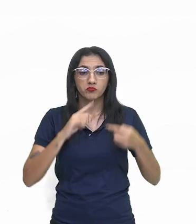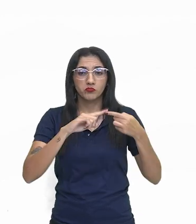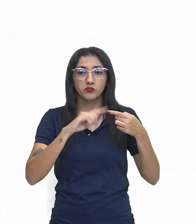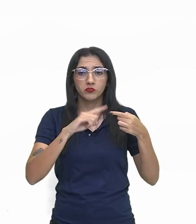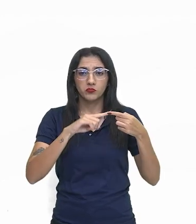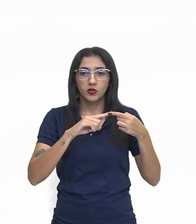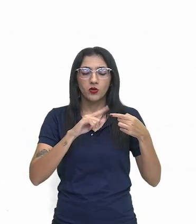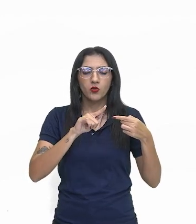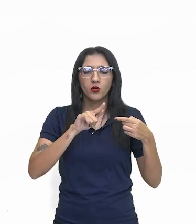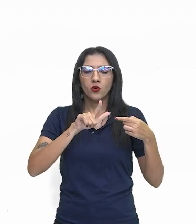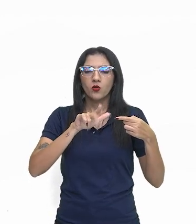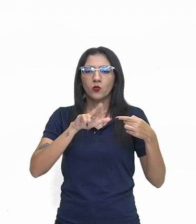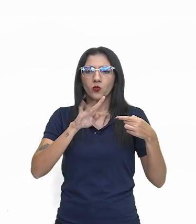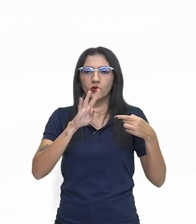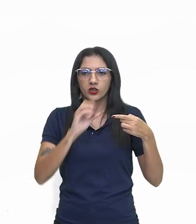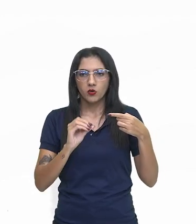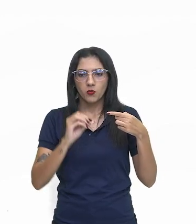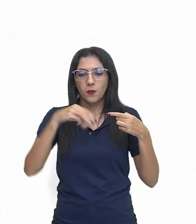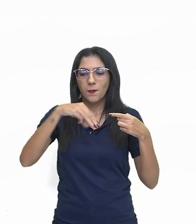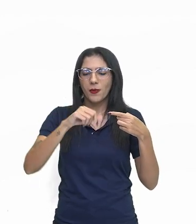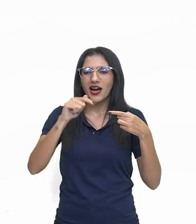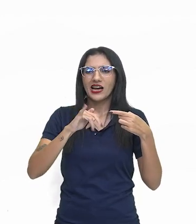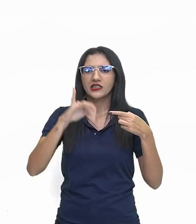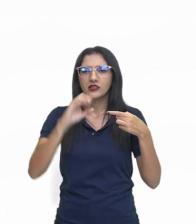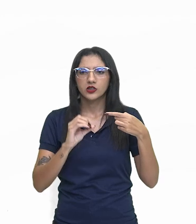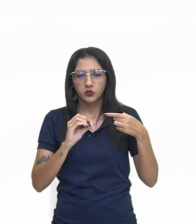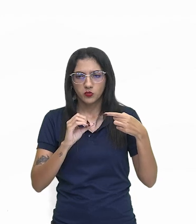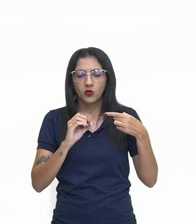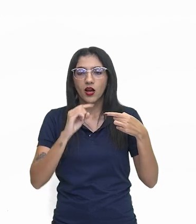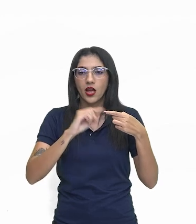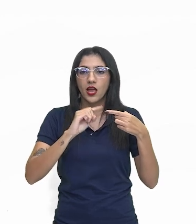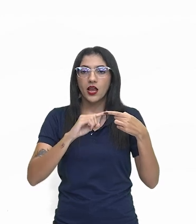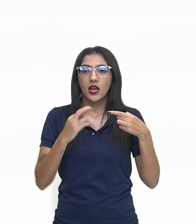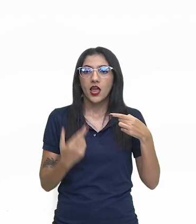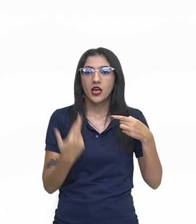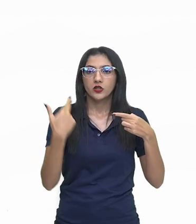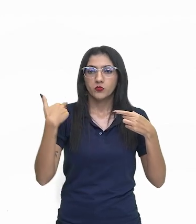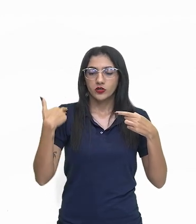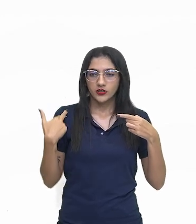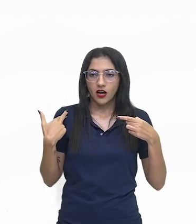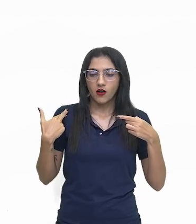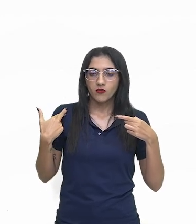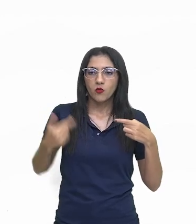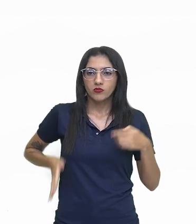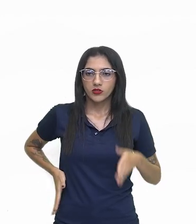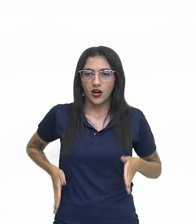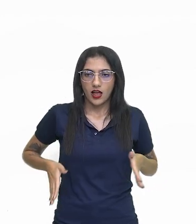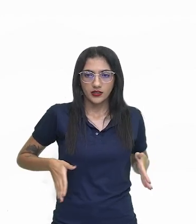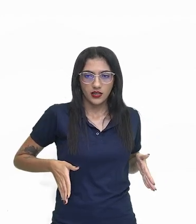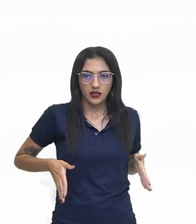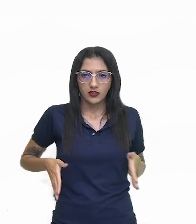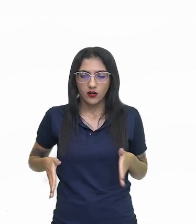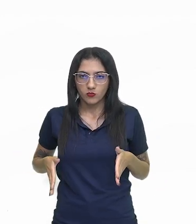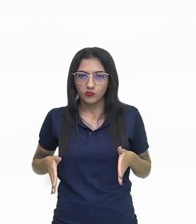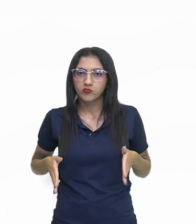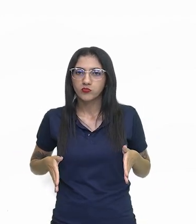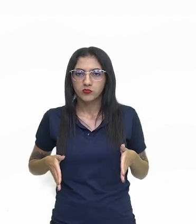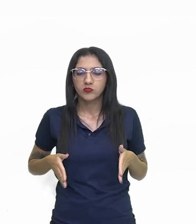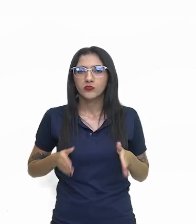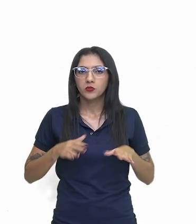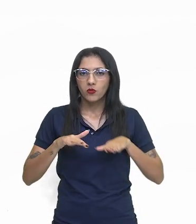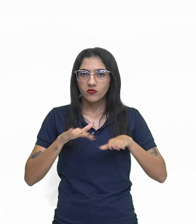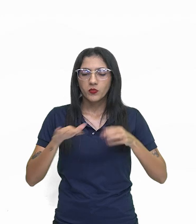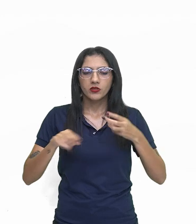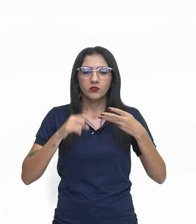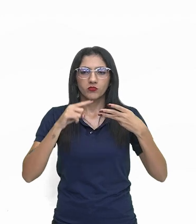pela extensão do quadril e pela rotação lateral da coxa. Já